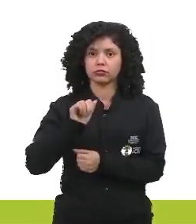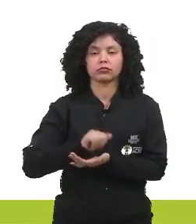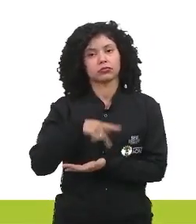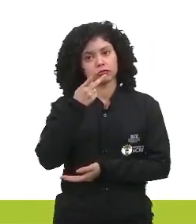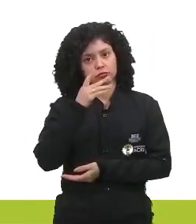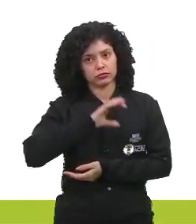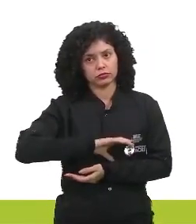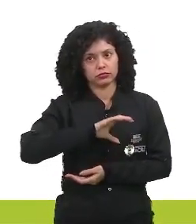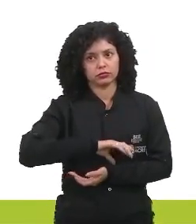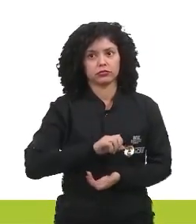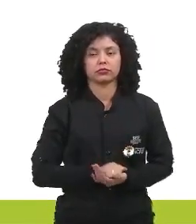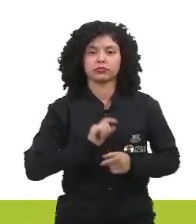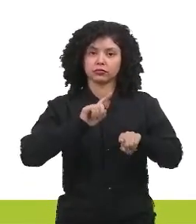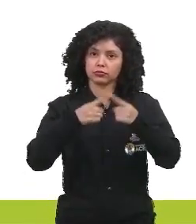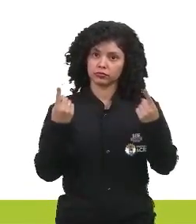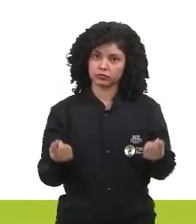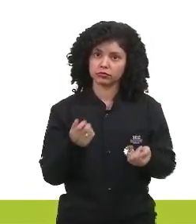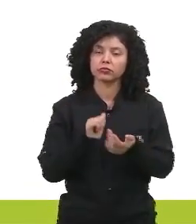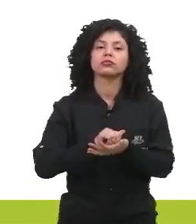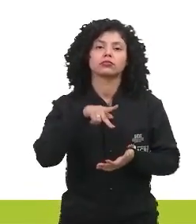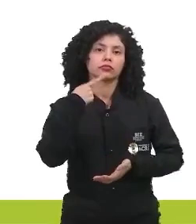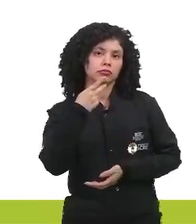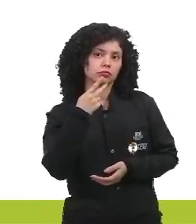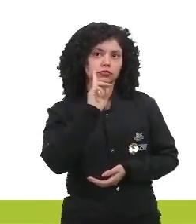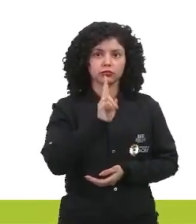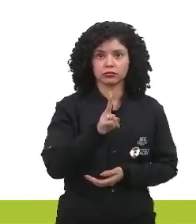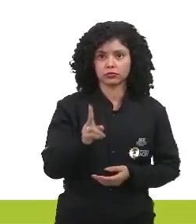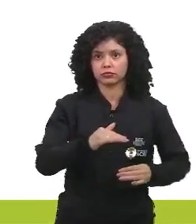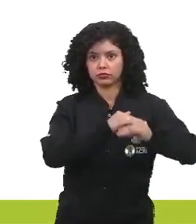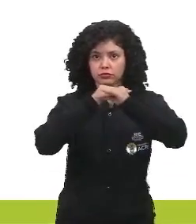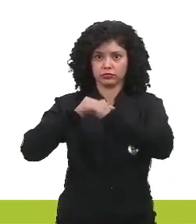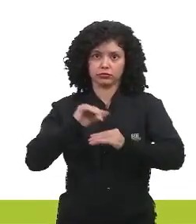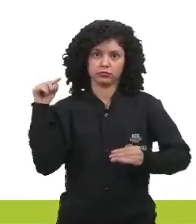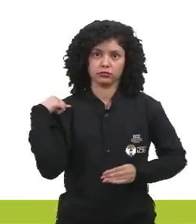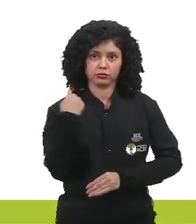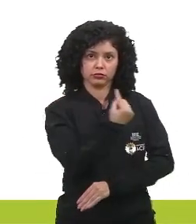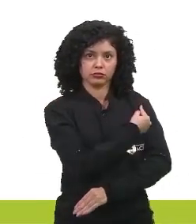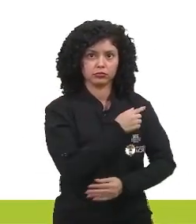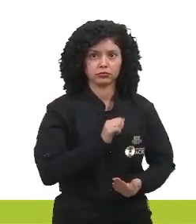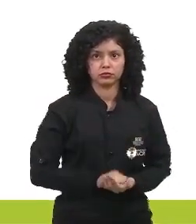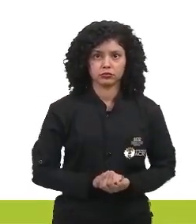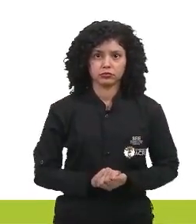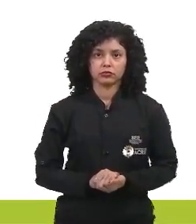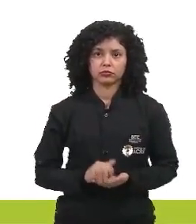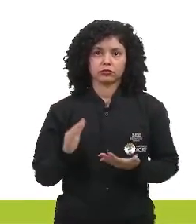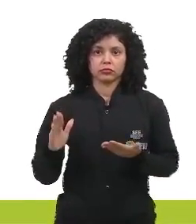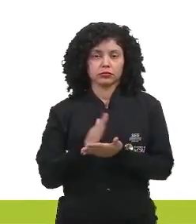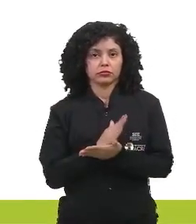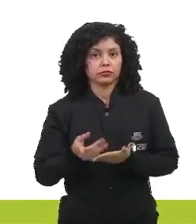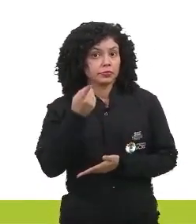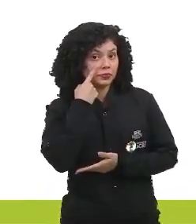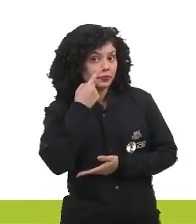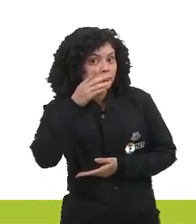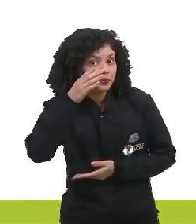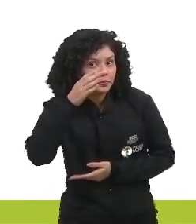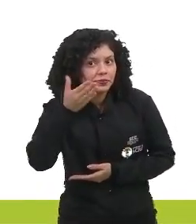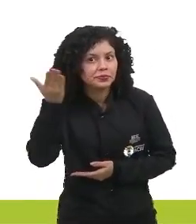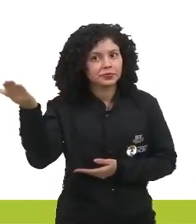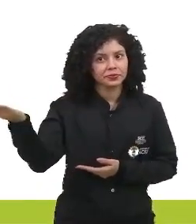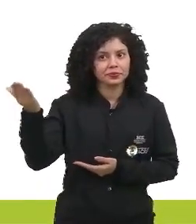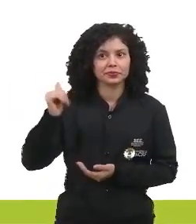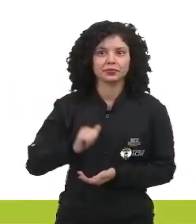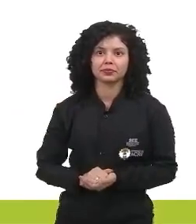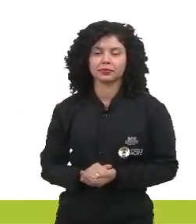língua portuguesa, porém, não falam da mesma forma que nós falamos. E aí eu trouxe umas curiosidades para vocês.